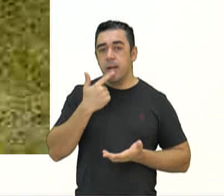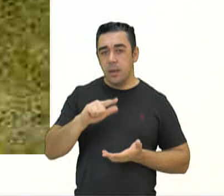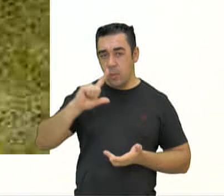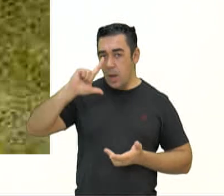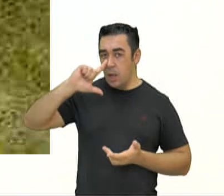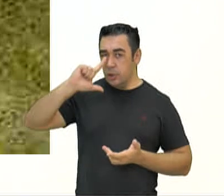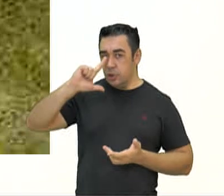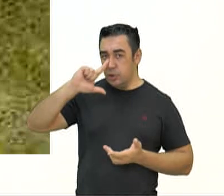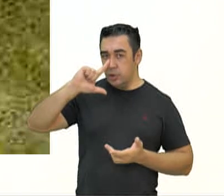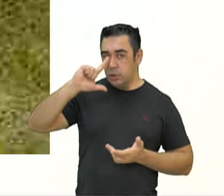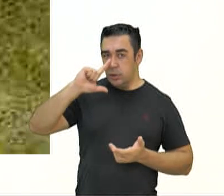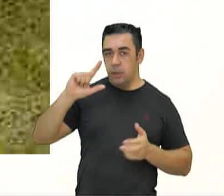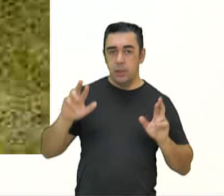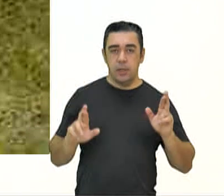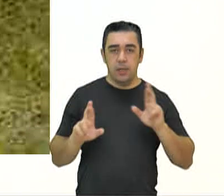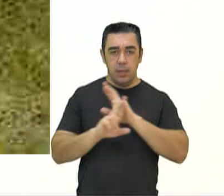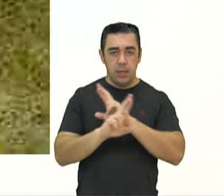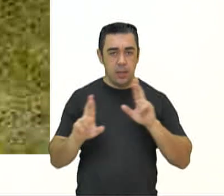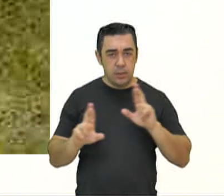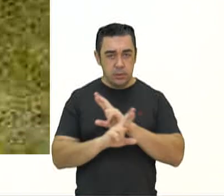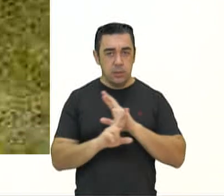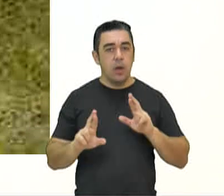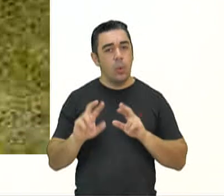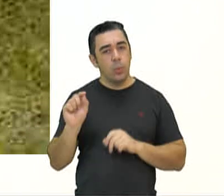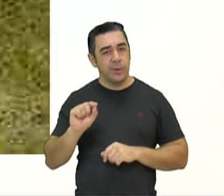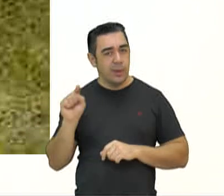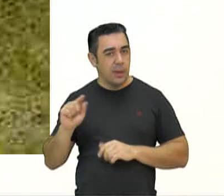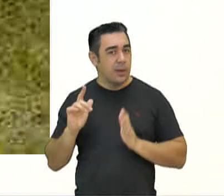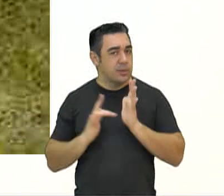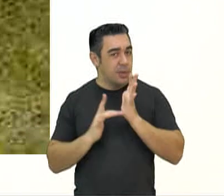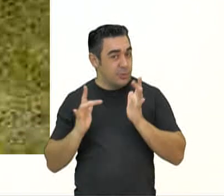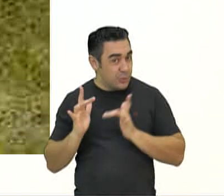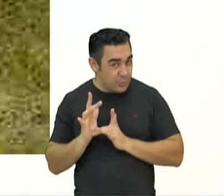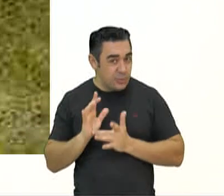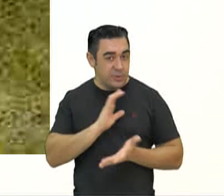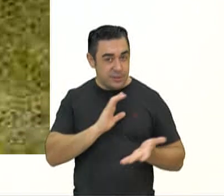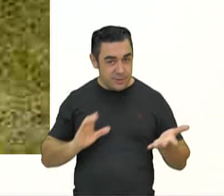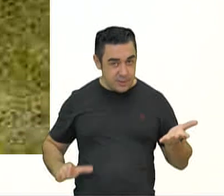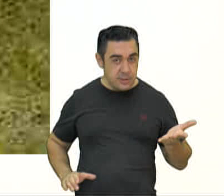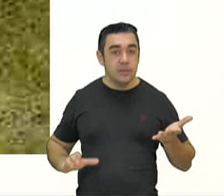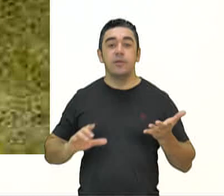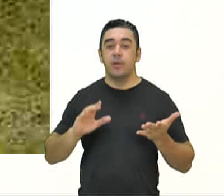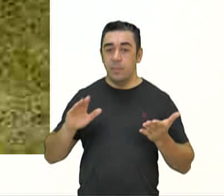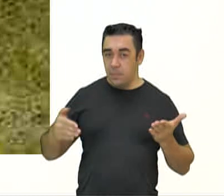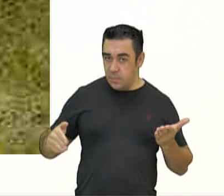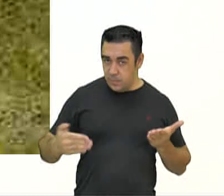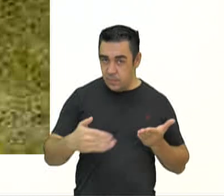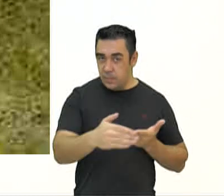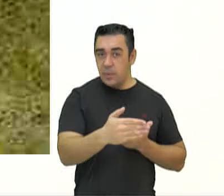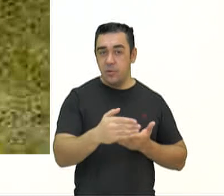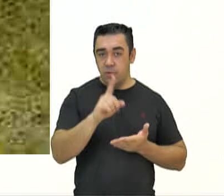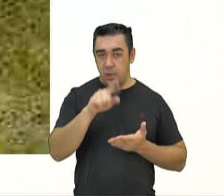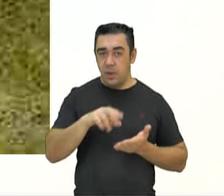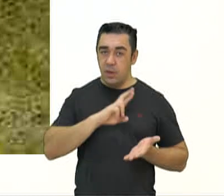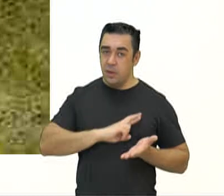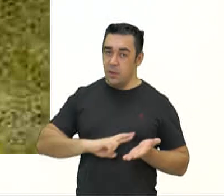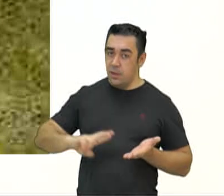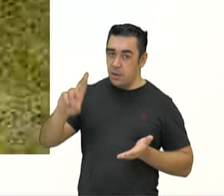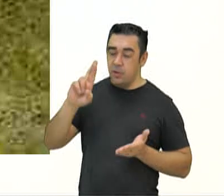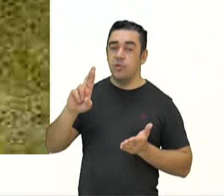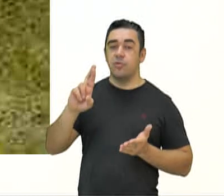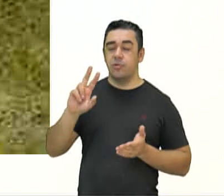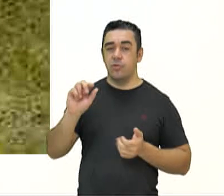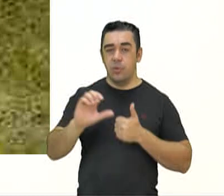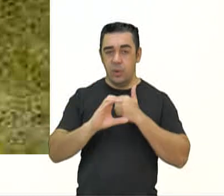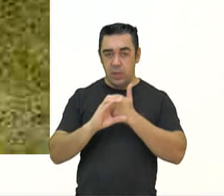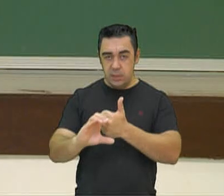latina tinha as siglas de Jesus Cristo, então peixe é muito ligado à religião cristã como